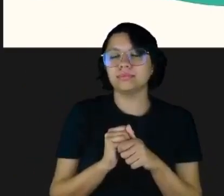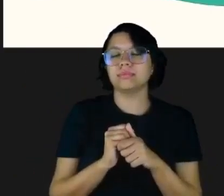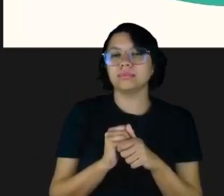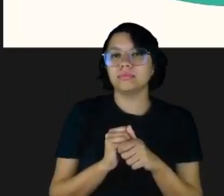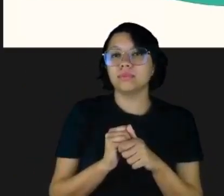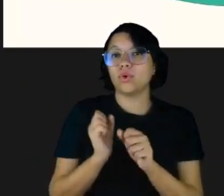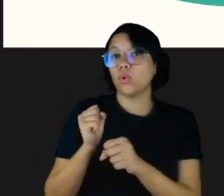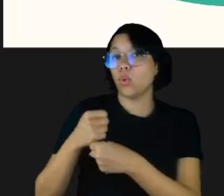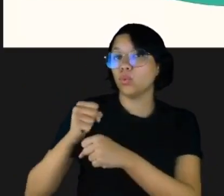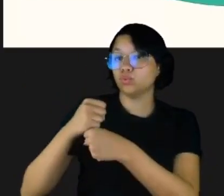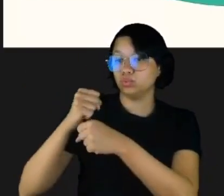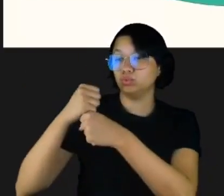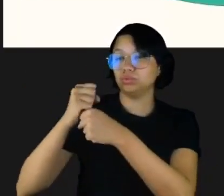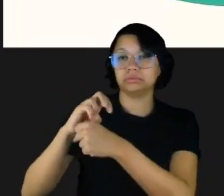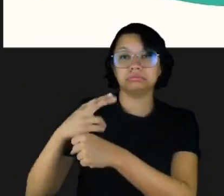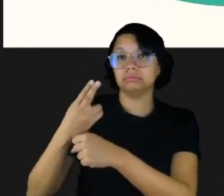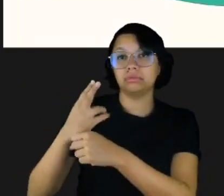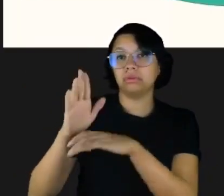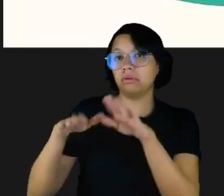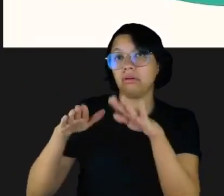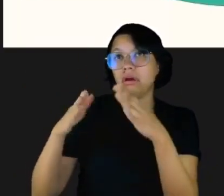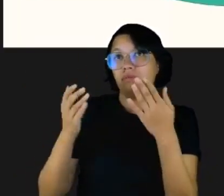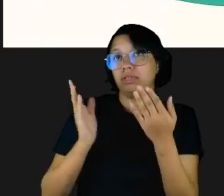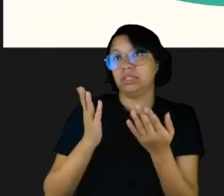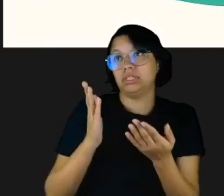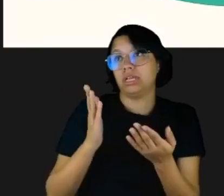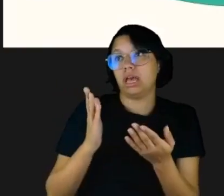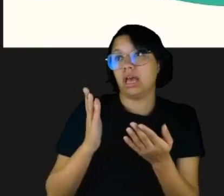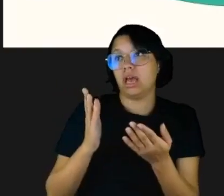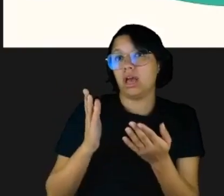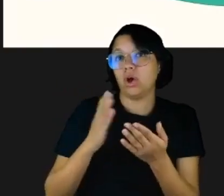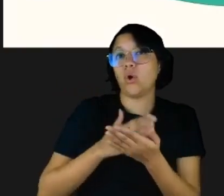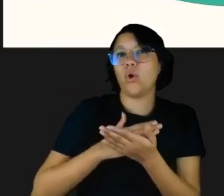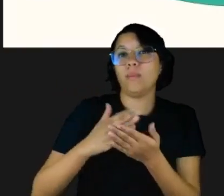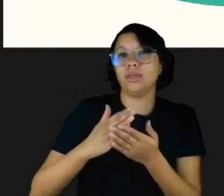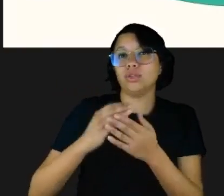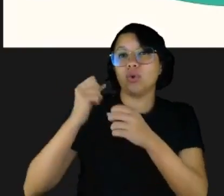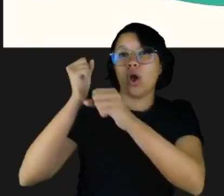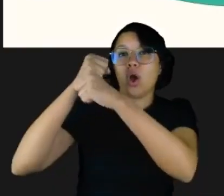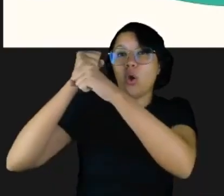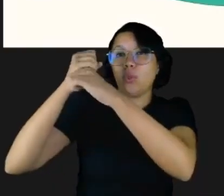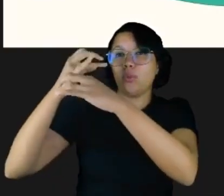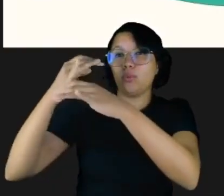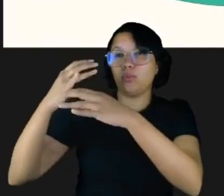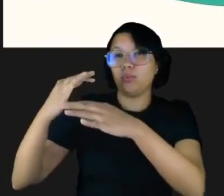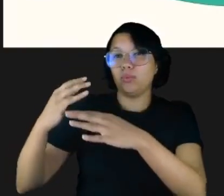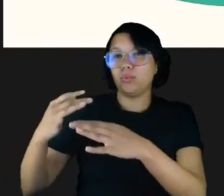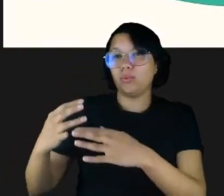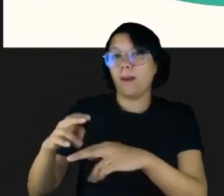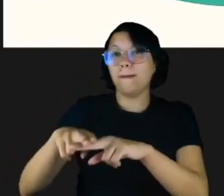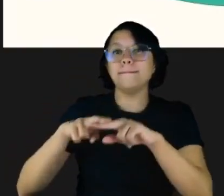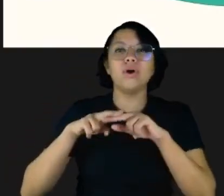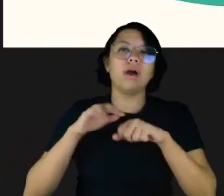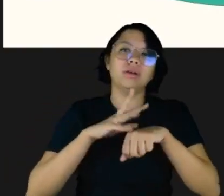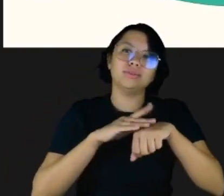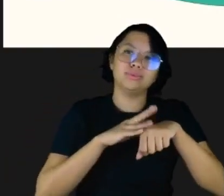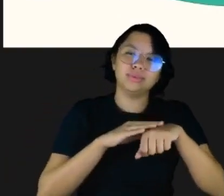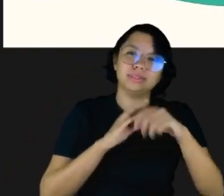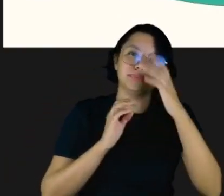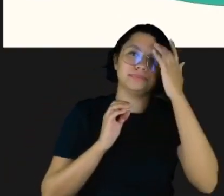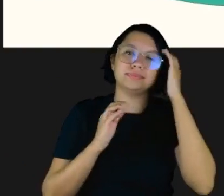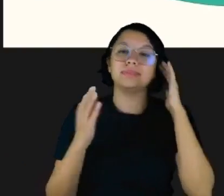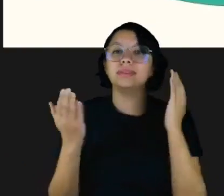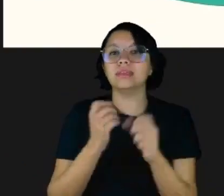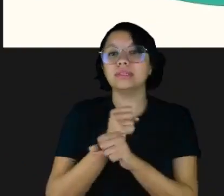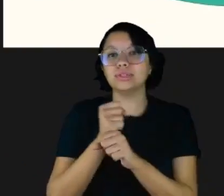foi construído ou talvez já até esteja sendo desconstruído por causa de uma enfermidade que esse